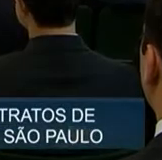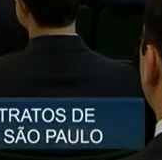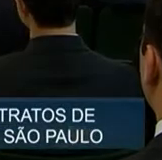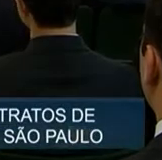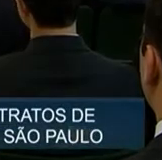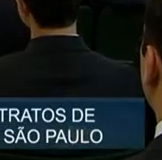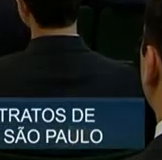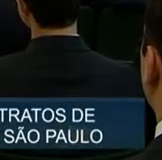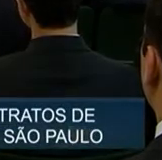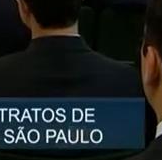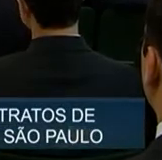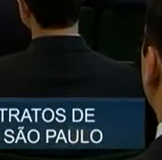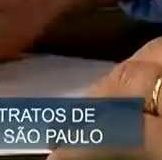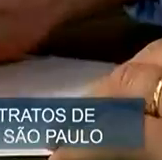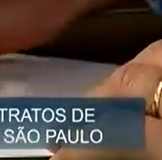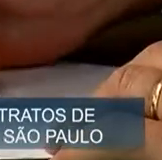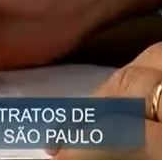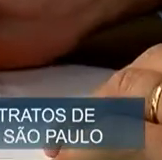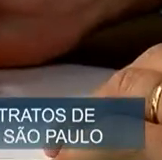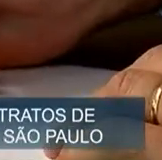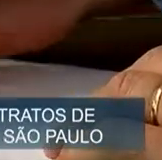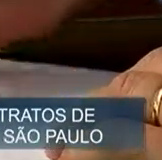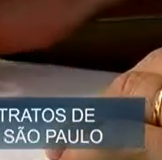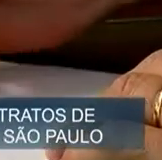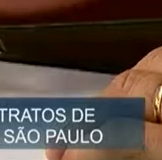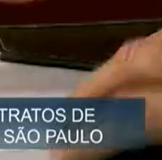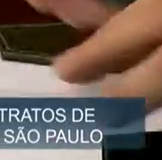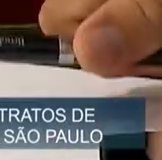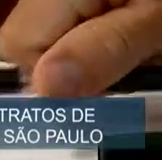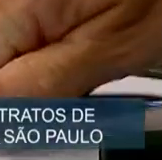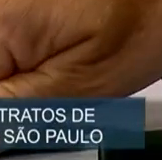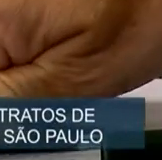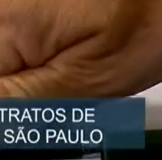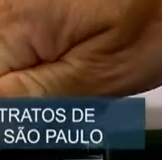E aí E aí